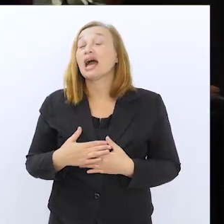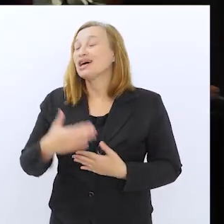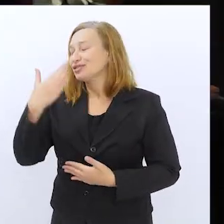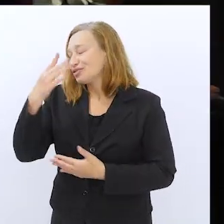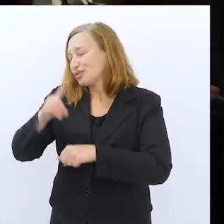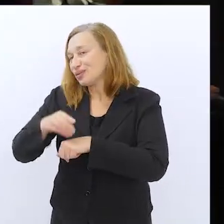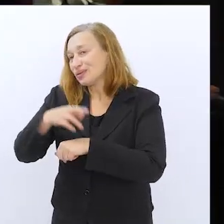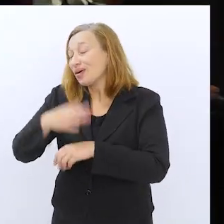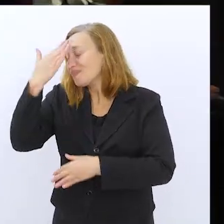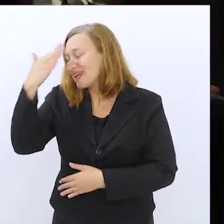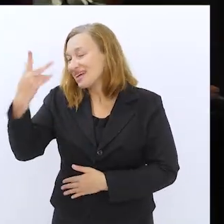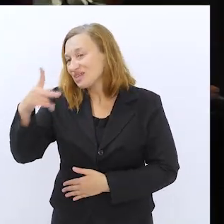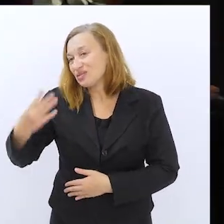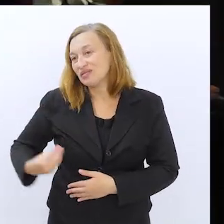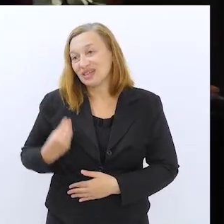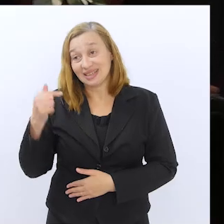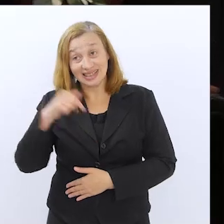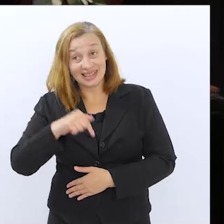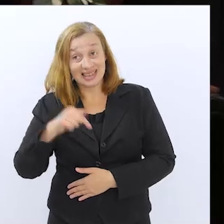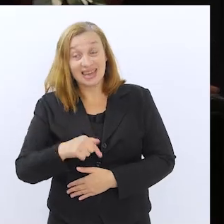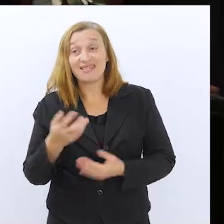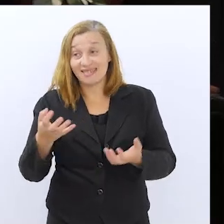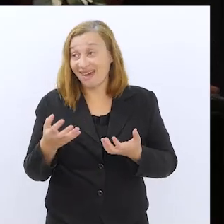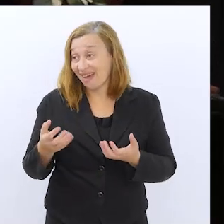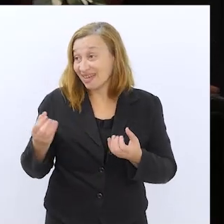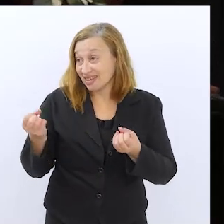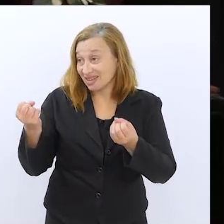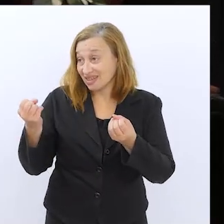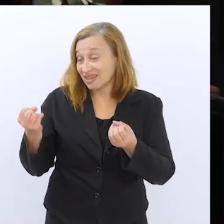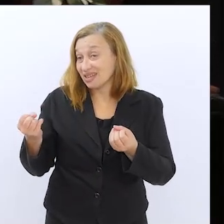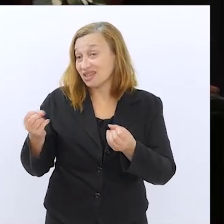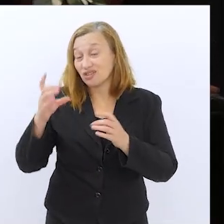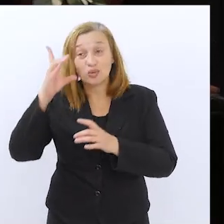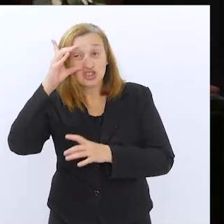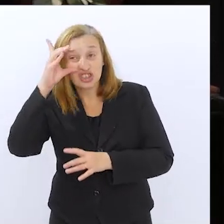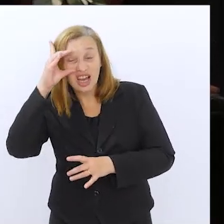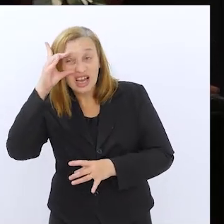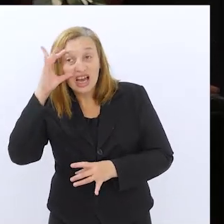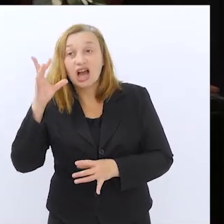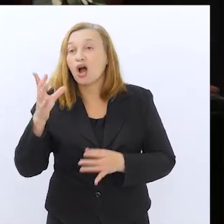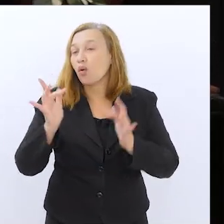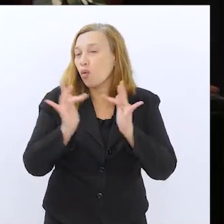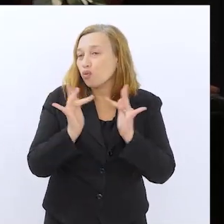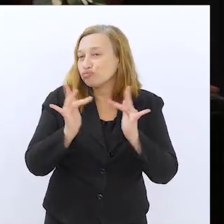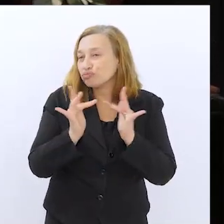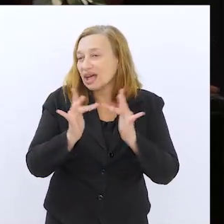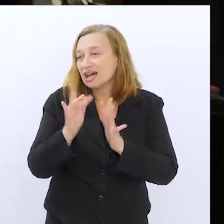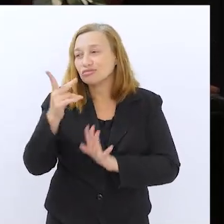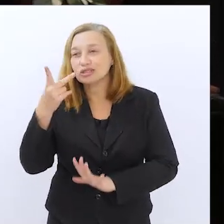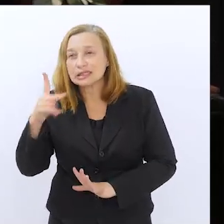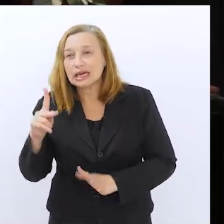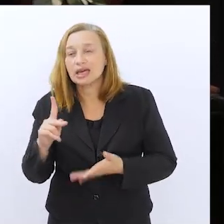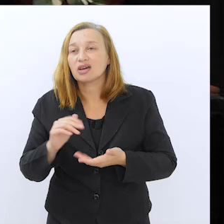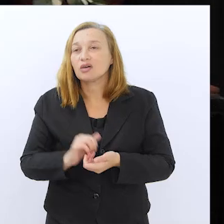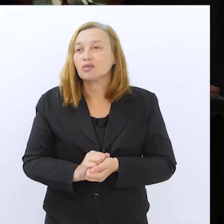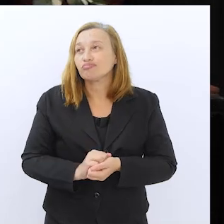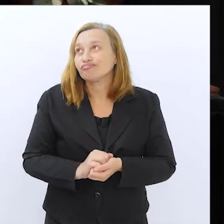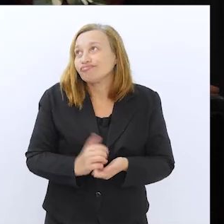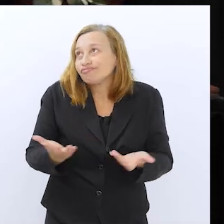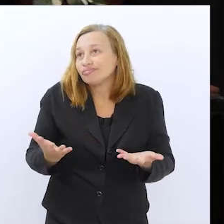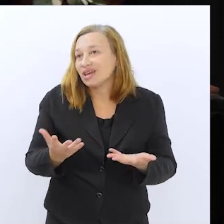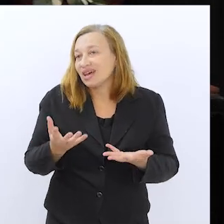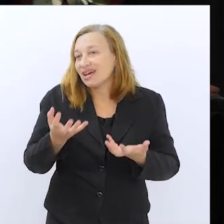literalmente delicioso. Estou super grata pela sua presença aqui conosco. Quer deixar o seu Instagram, algum contato